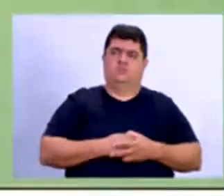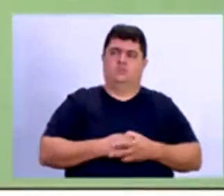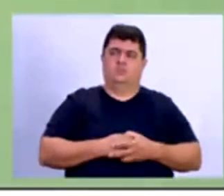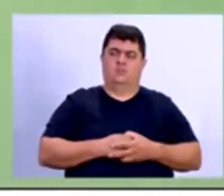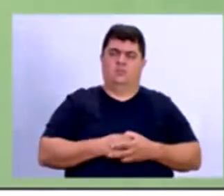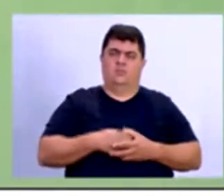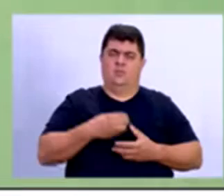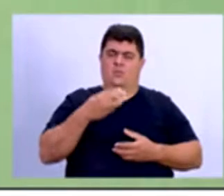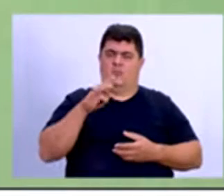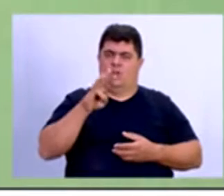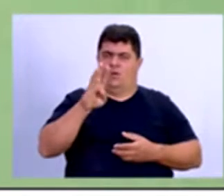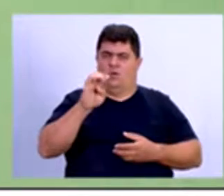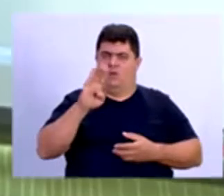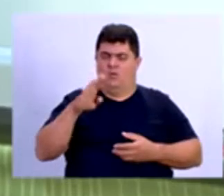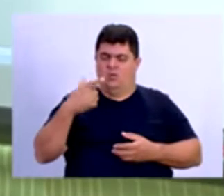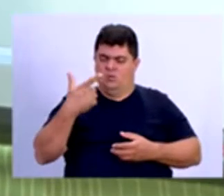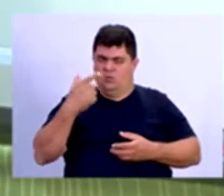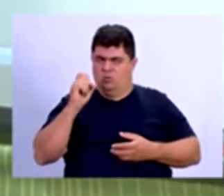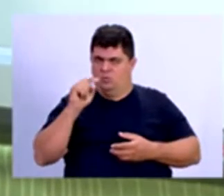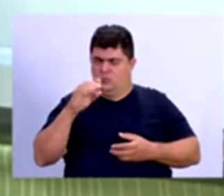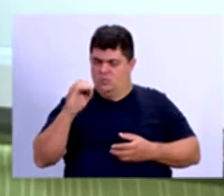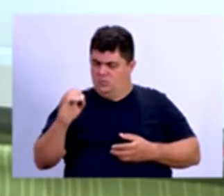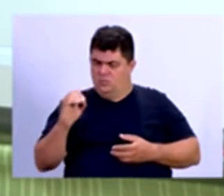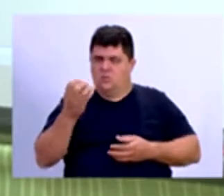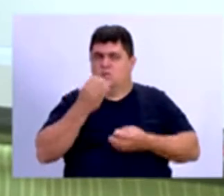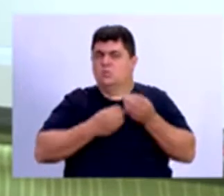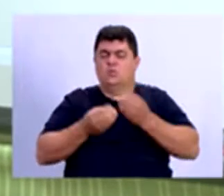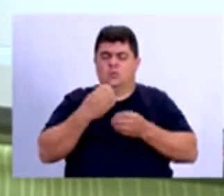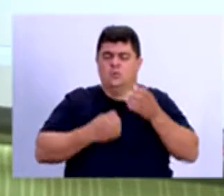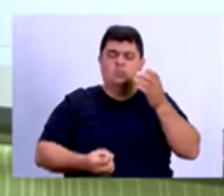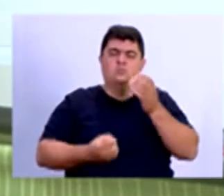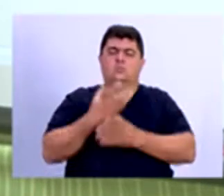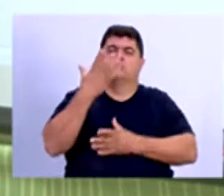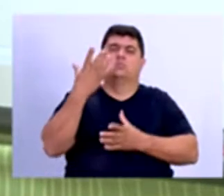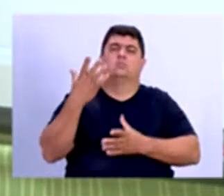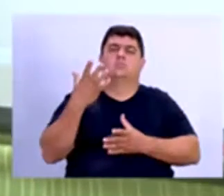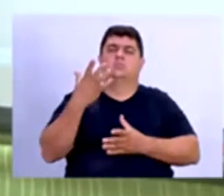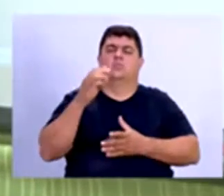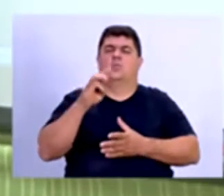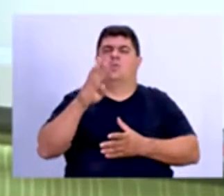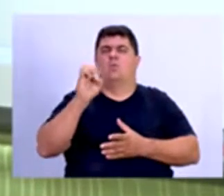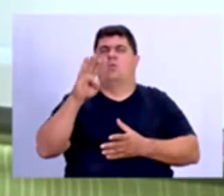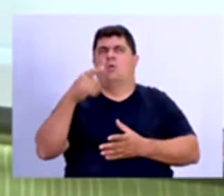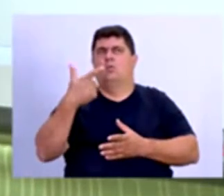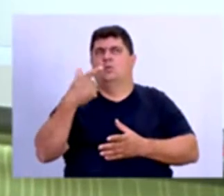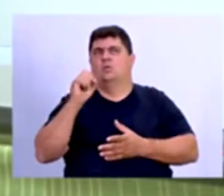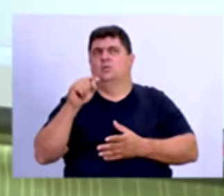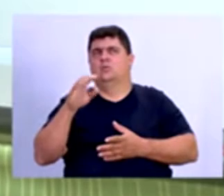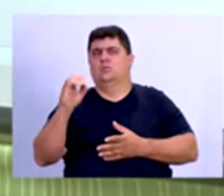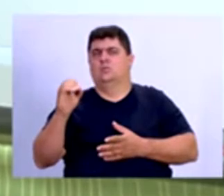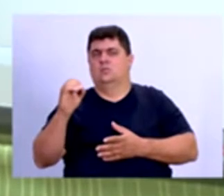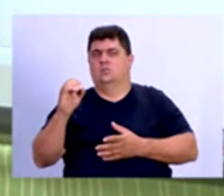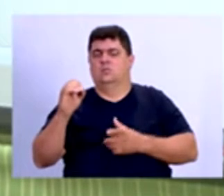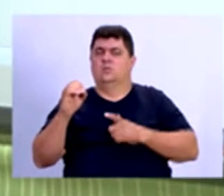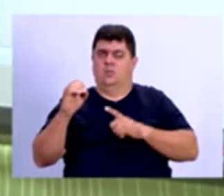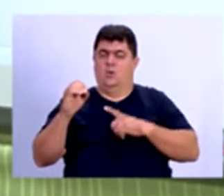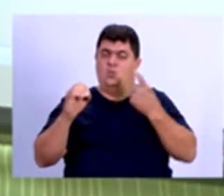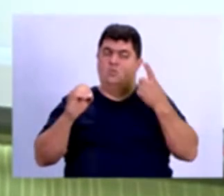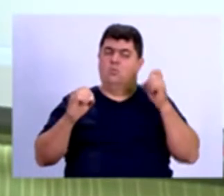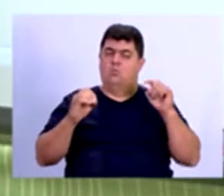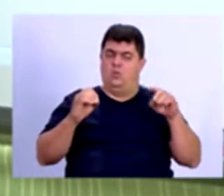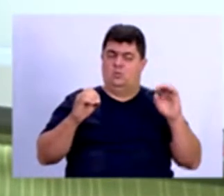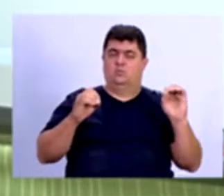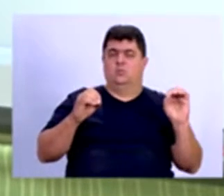2.0 como que que surgiu essa denominação web 2.0 tem 2.0 teve também um ponto